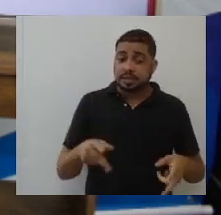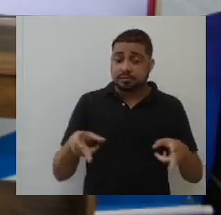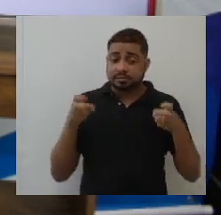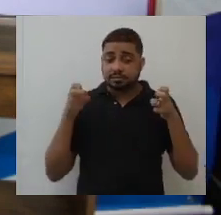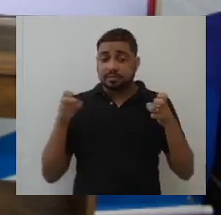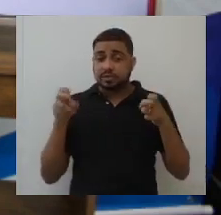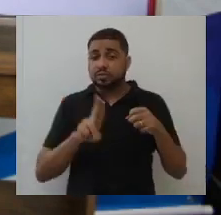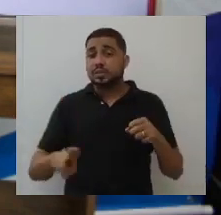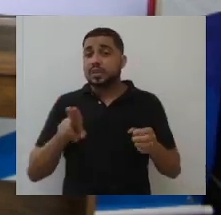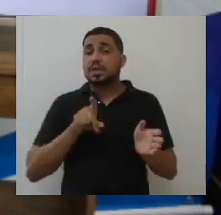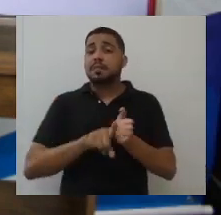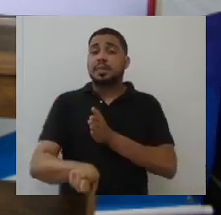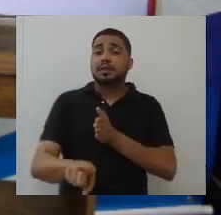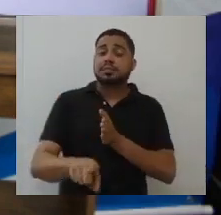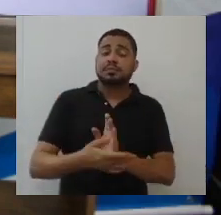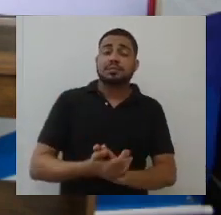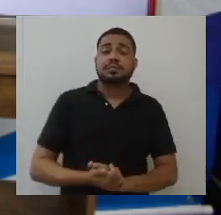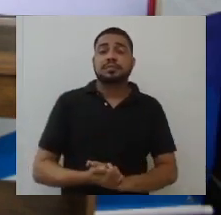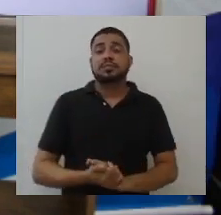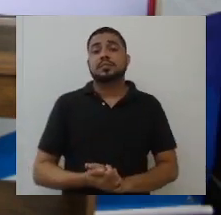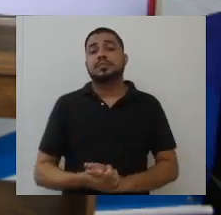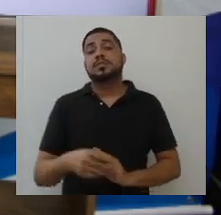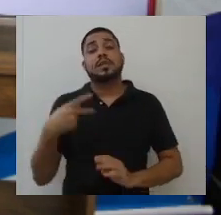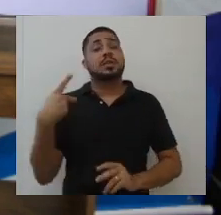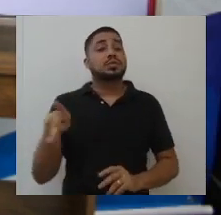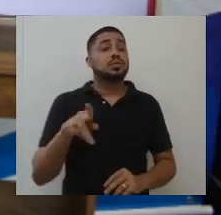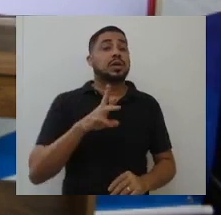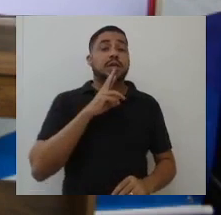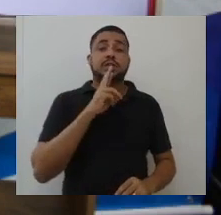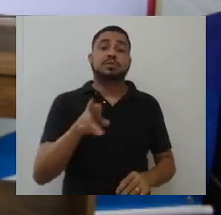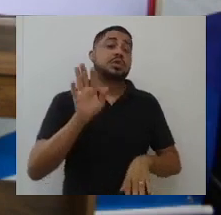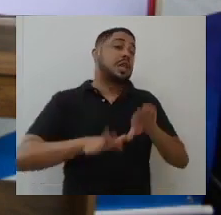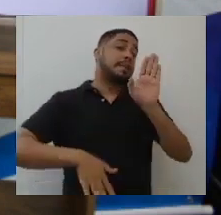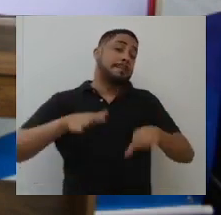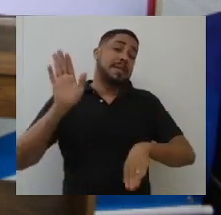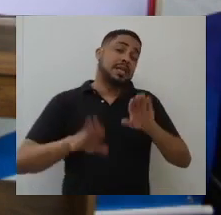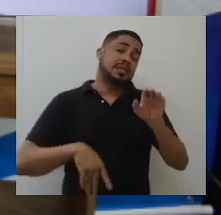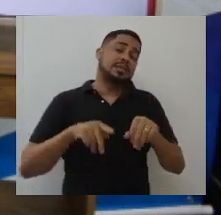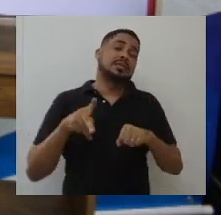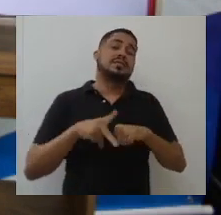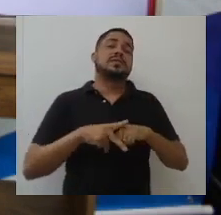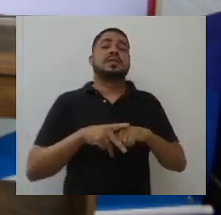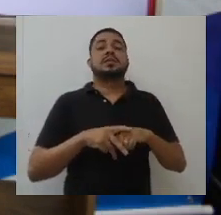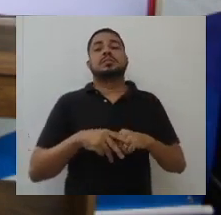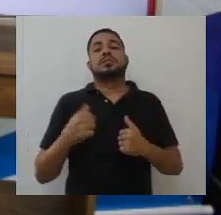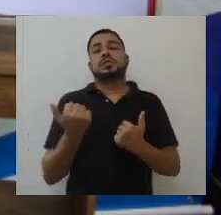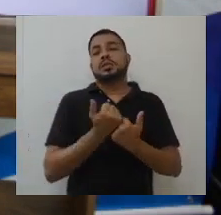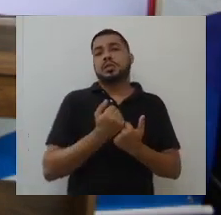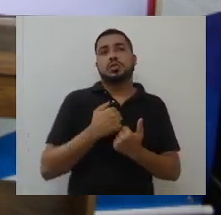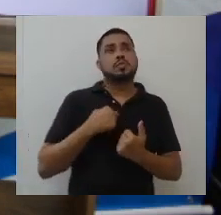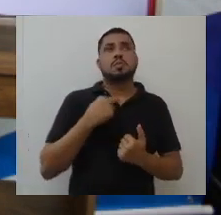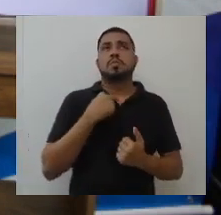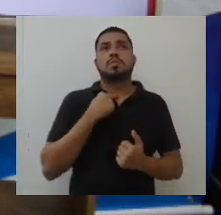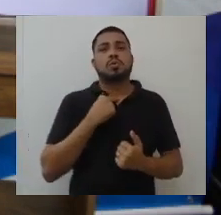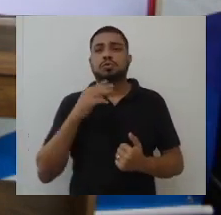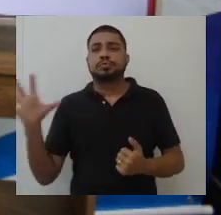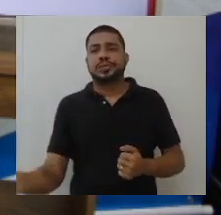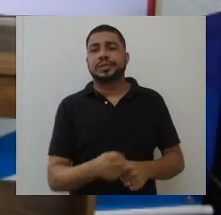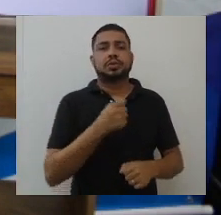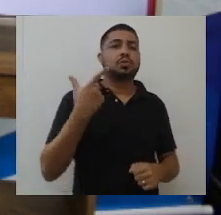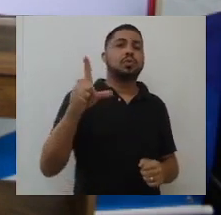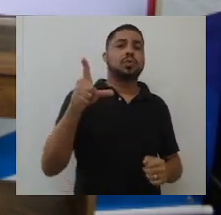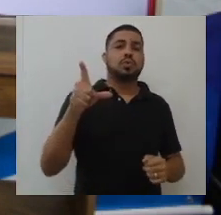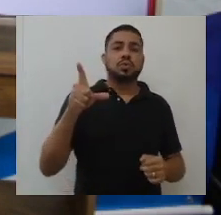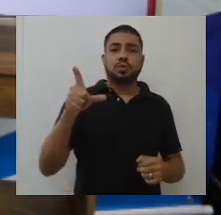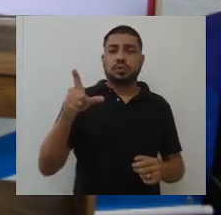utilizado na tua pergunta. A tua resposta vai depender daquele verbo auxiliar. Você não pode assinar um outro verbo auxiliar, porque é como se